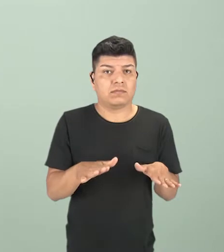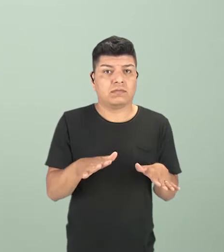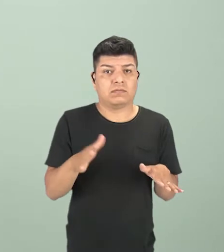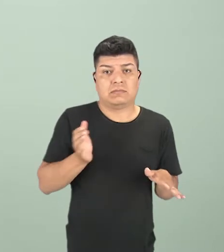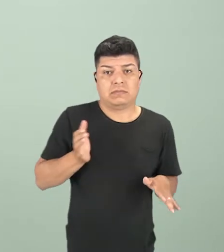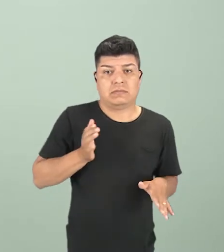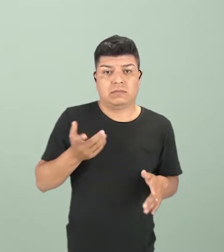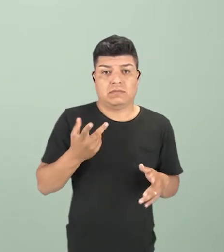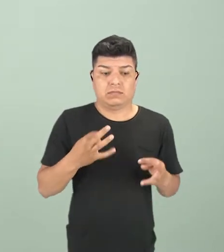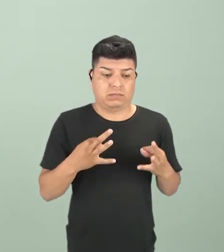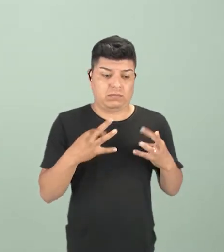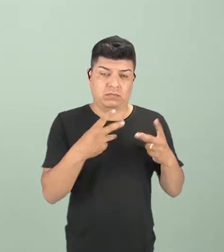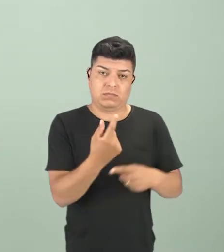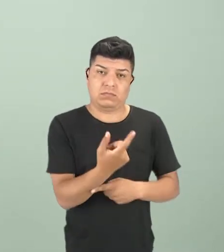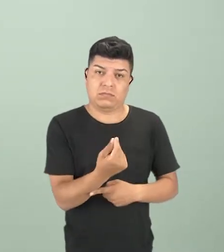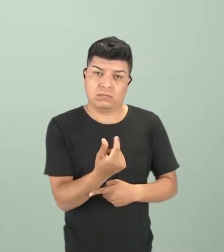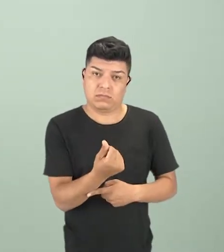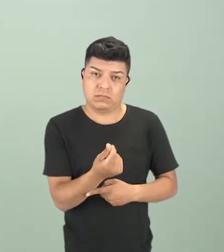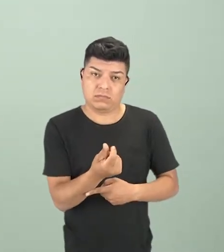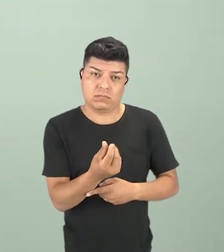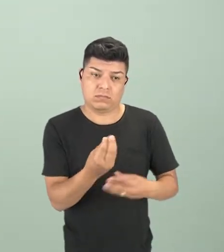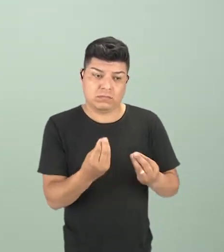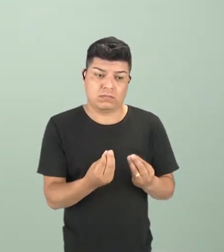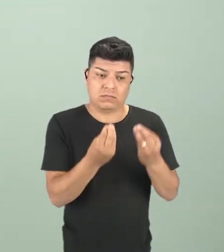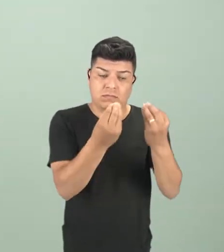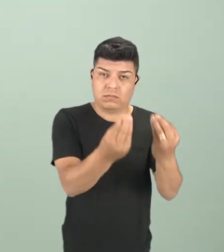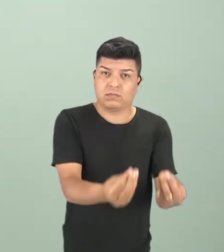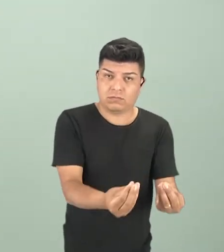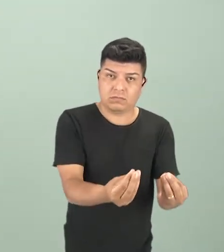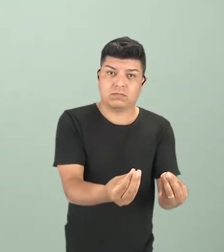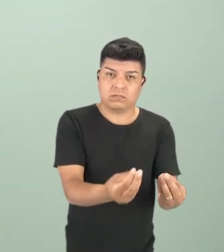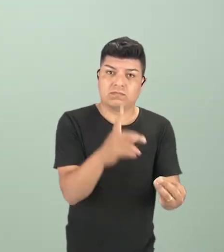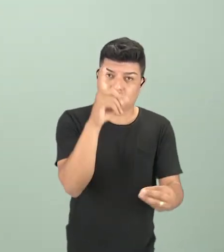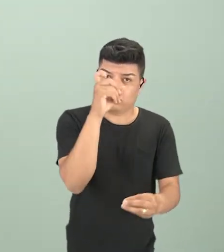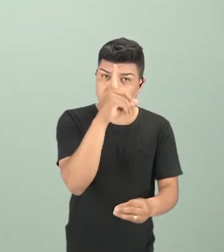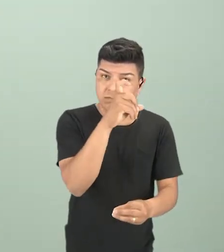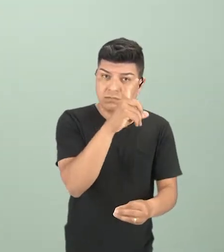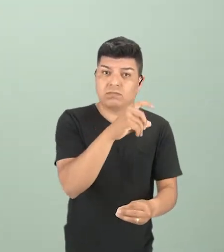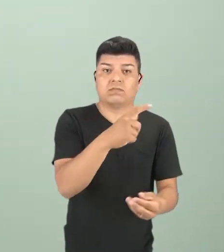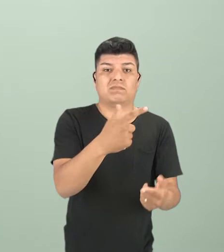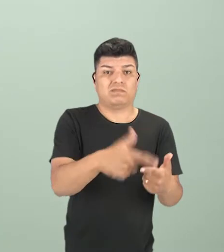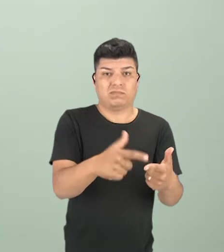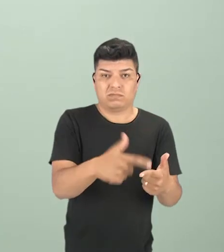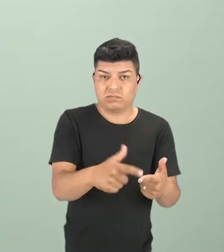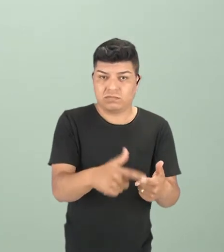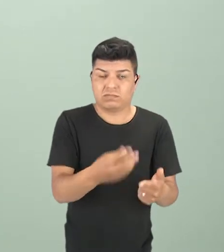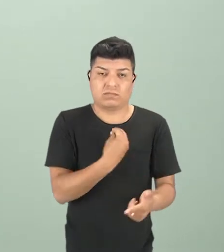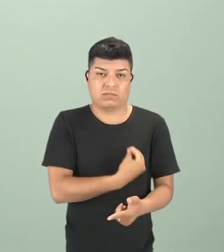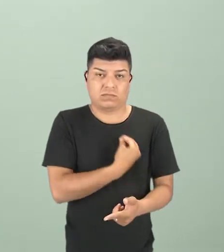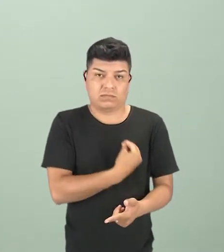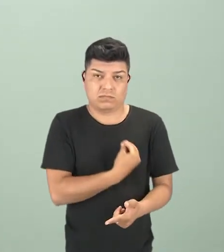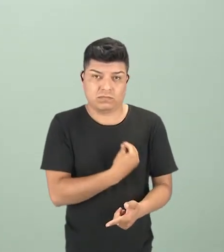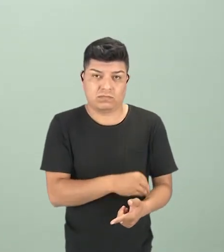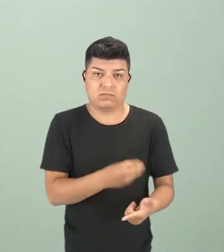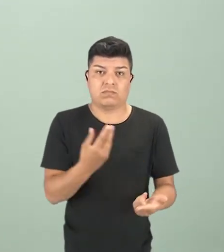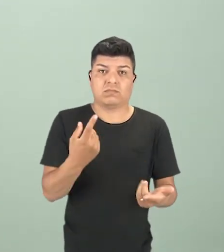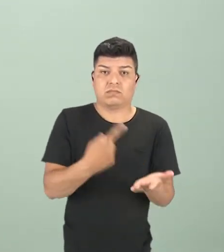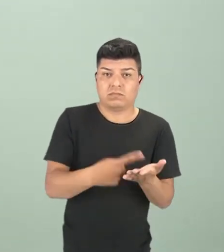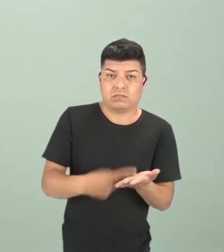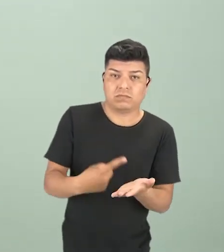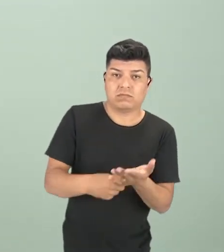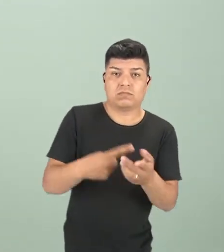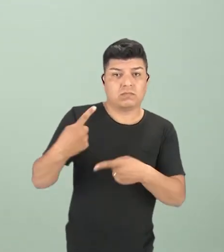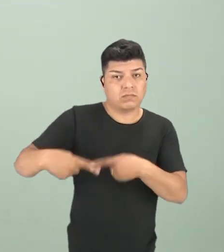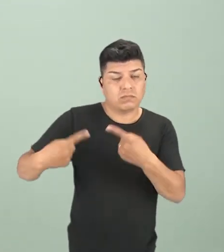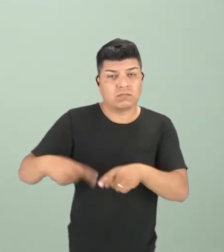passando todo o seu lucro para a metrópole, e isso está prejudicando a convivência, os acordos políticos, as relações